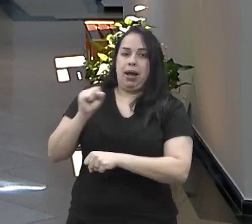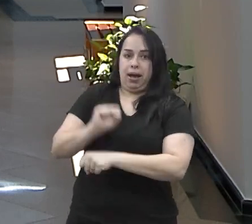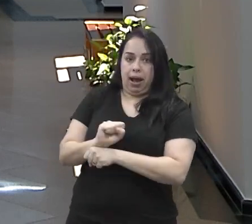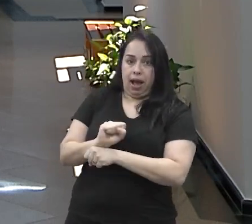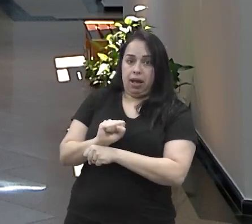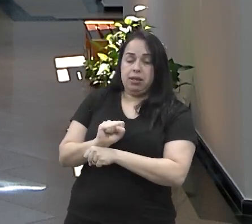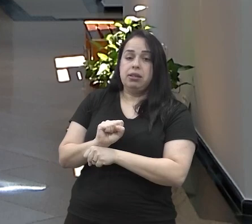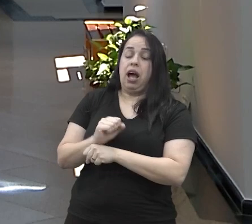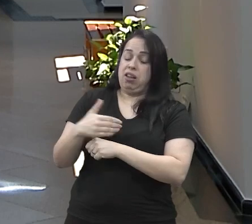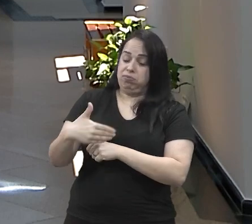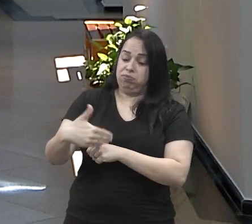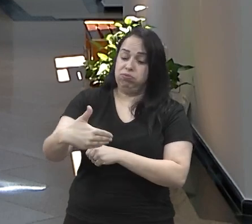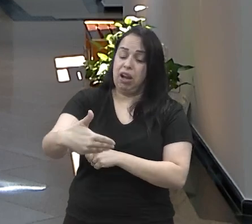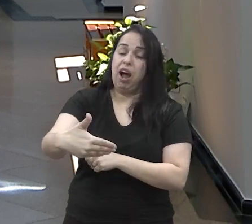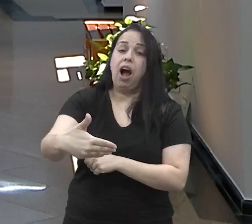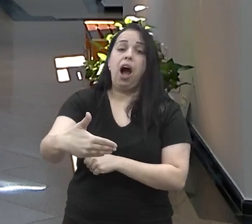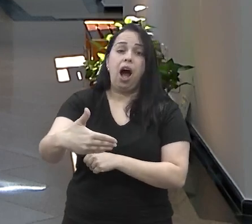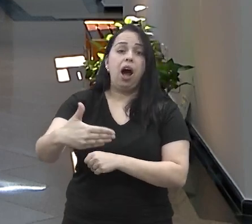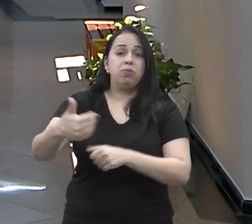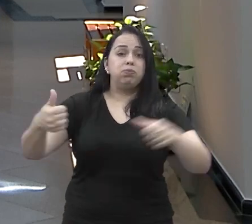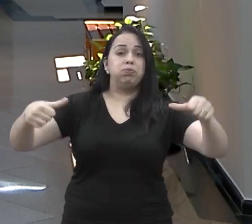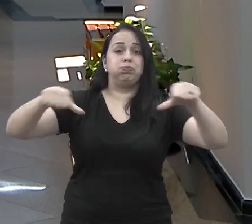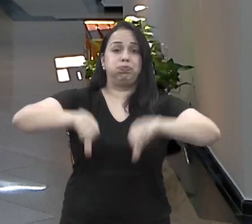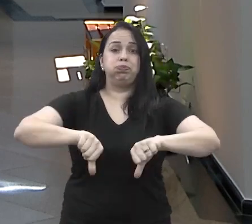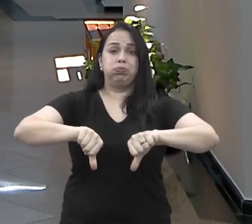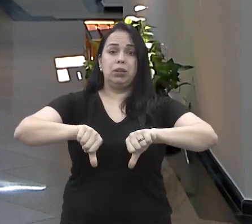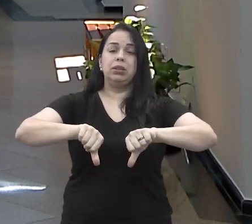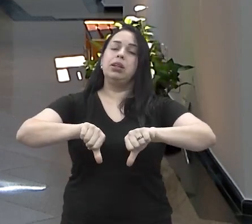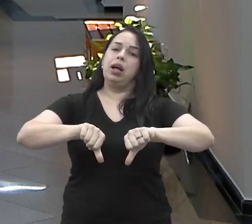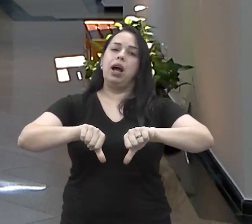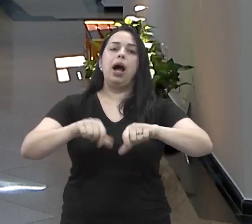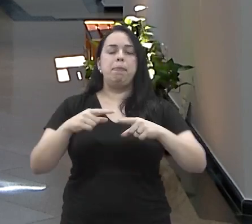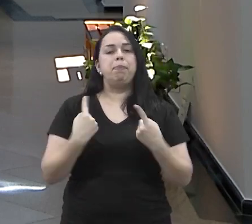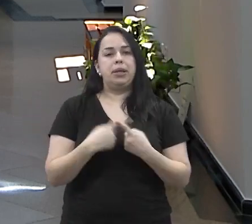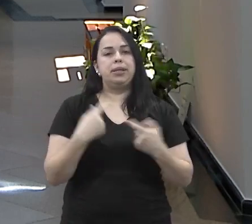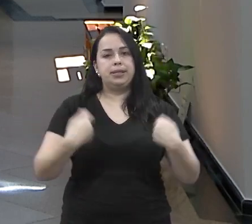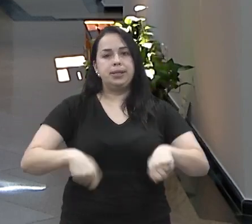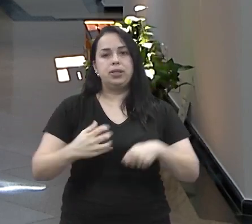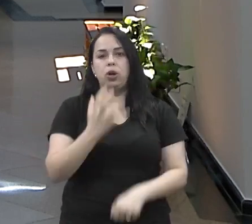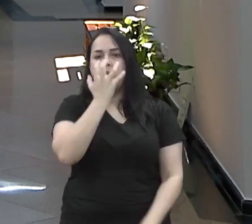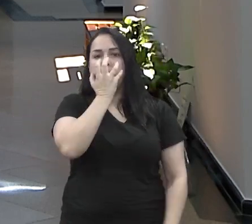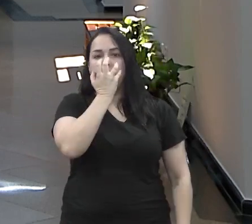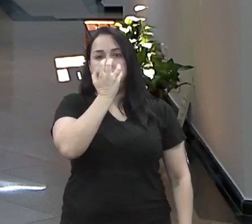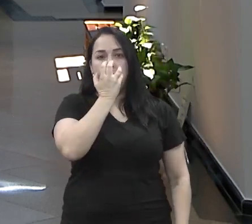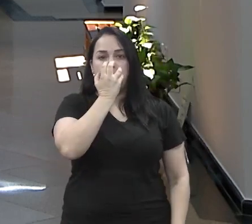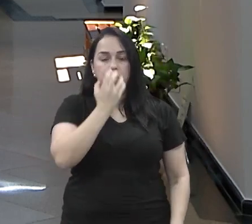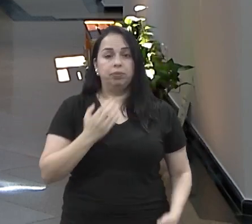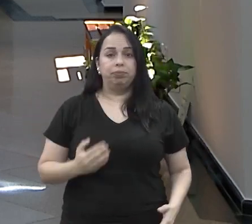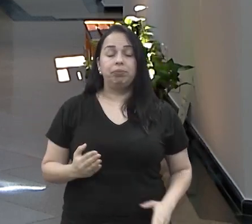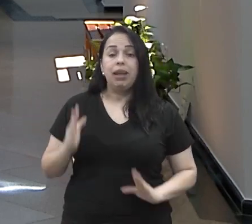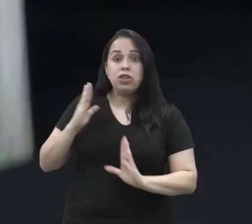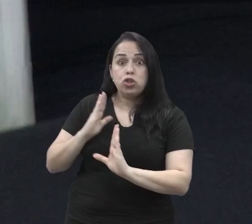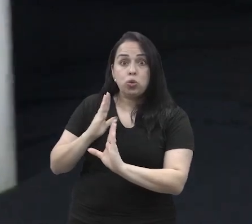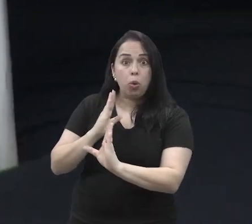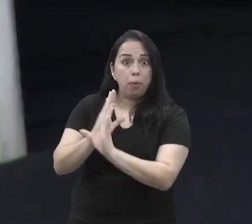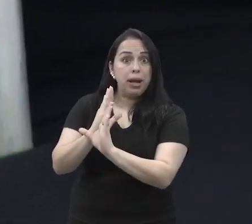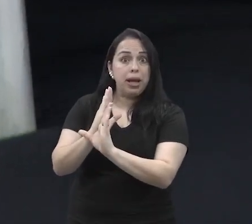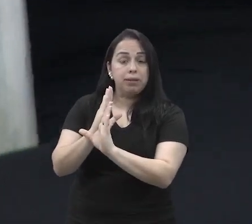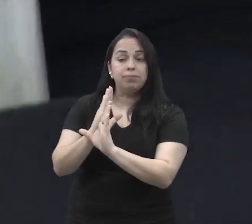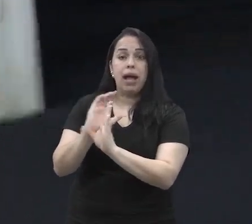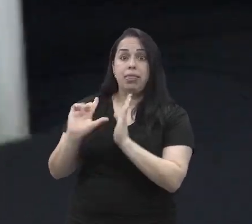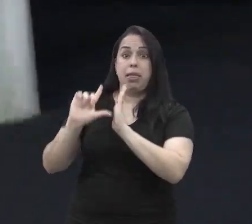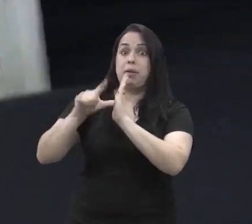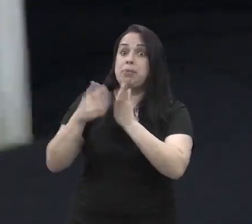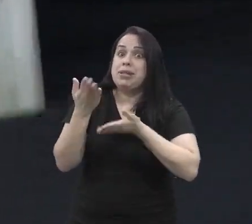medicação para retardar a doença, é progressivo e termina invariavelmente numa ventilação mecânica. Após